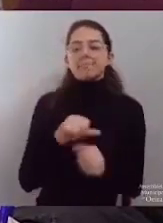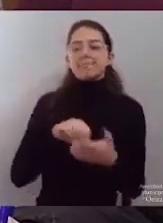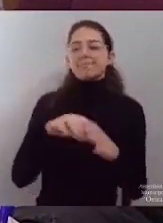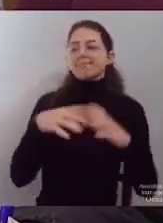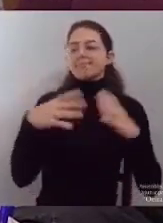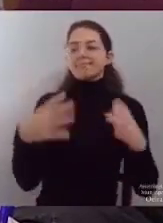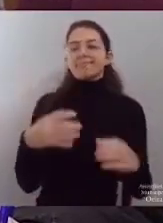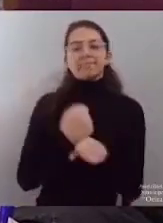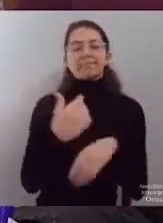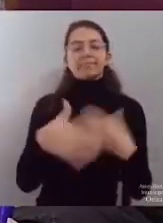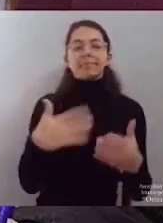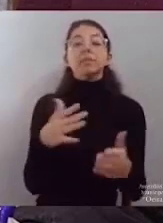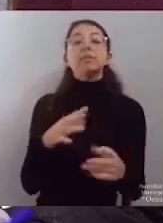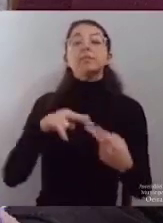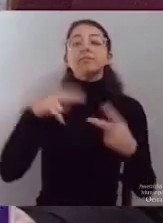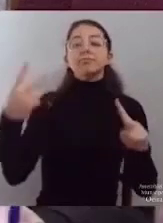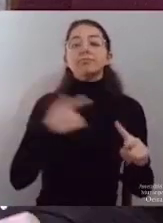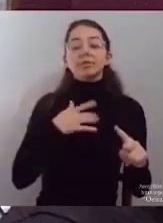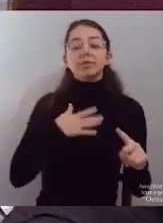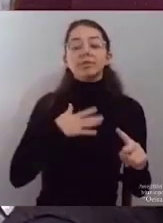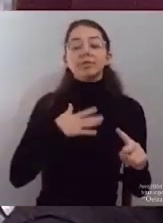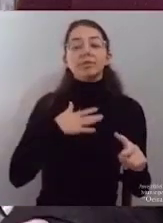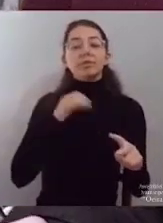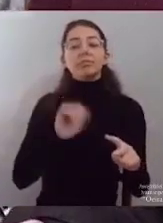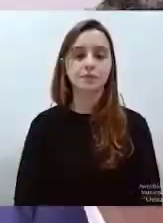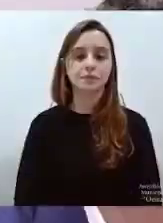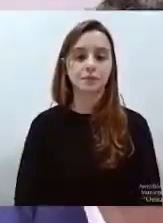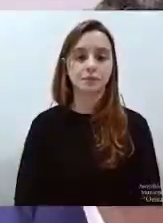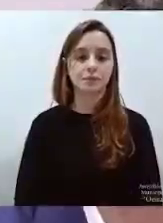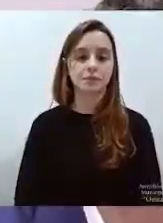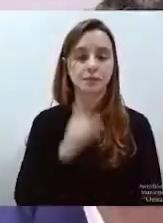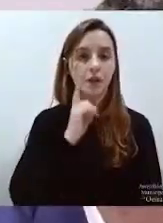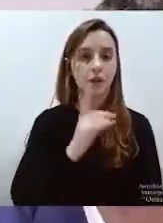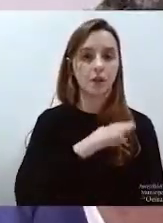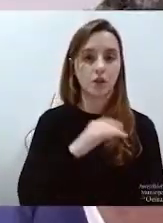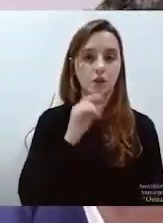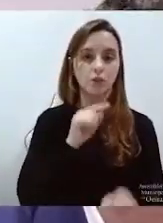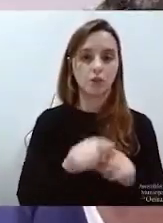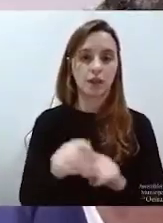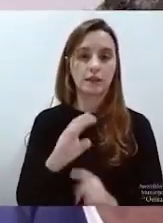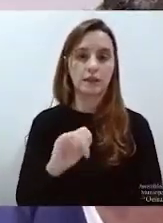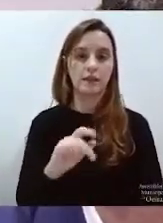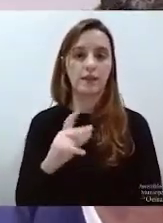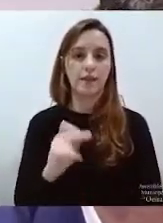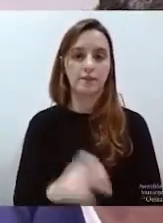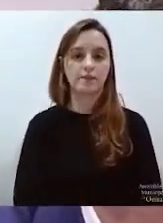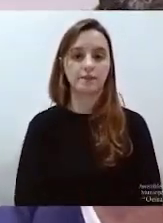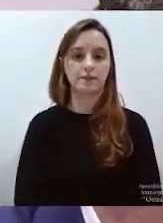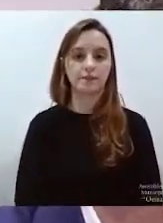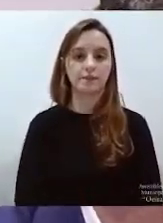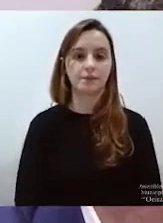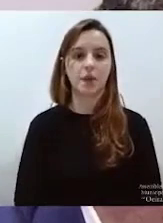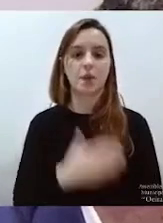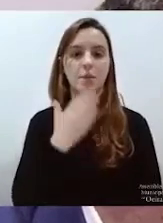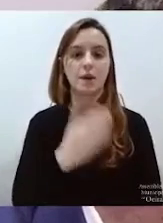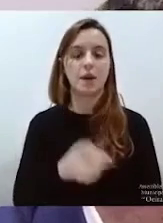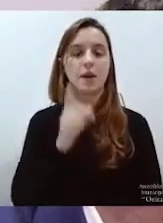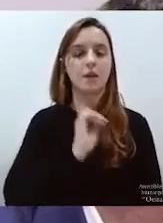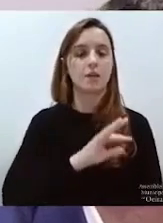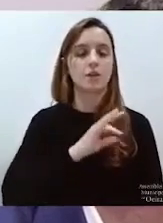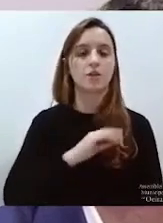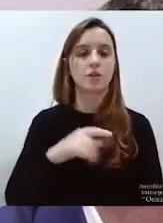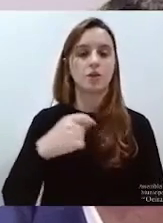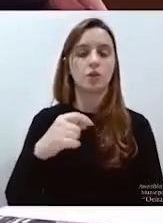município e qual a posição da Câmara Municipal de Oeiras? Muito obrigada. Sr. Presidente, no âmbito da Comissão de Economia, Finanças e